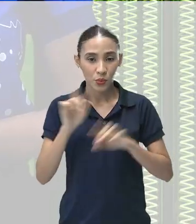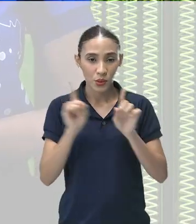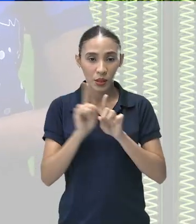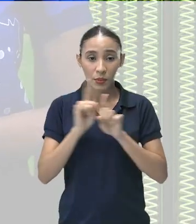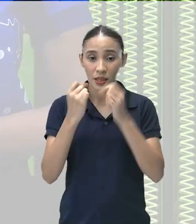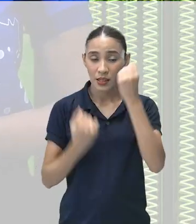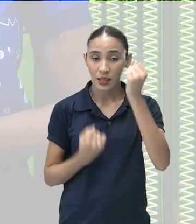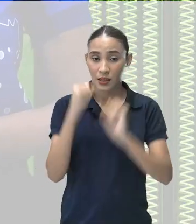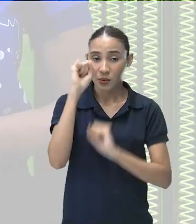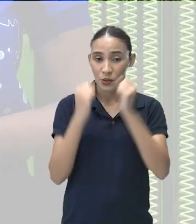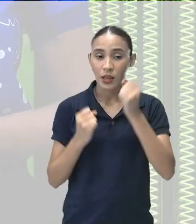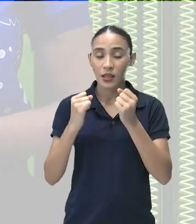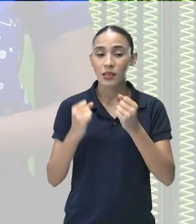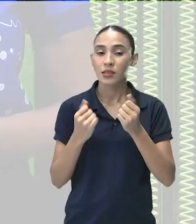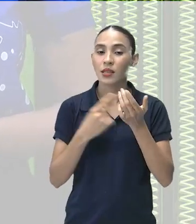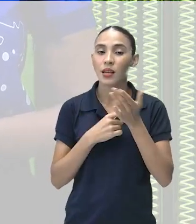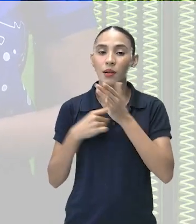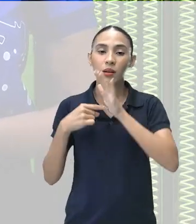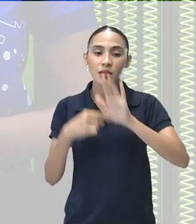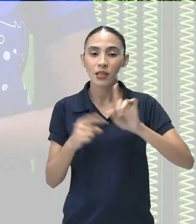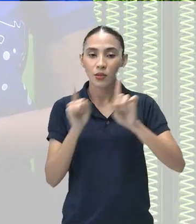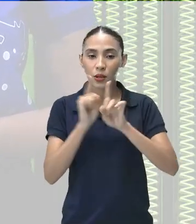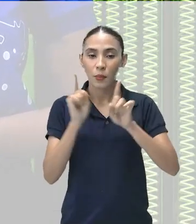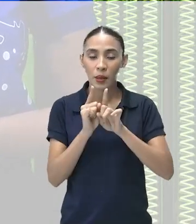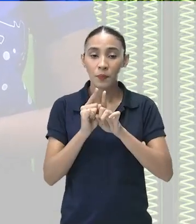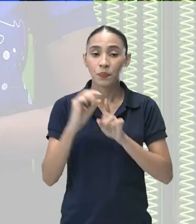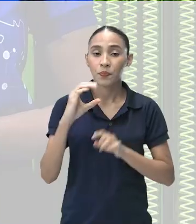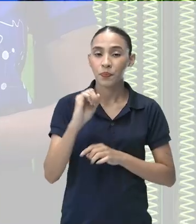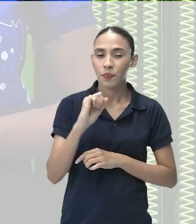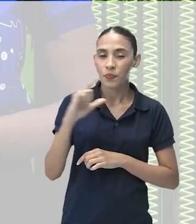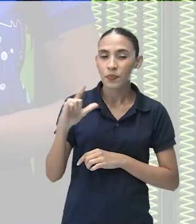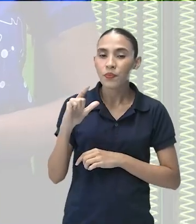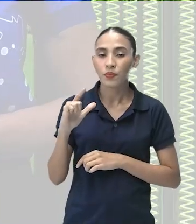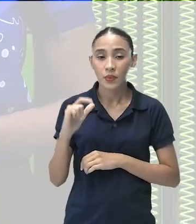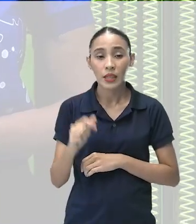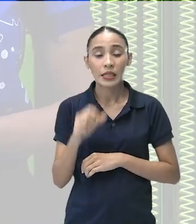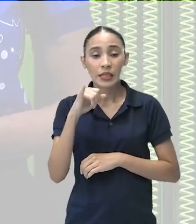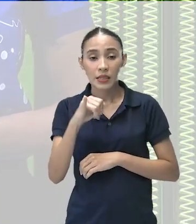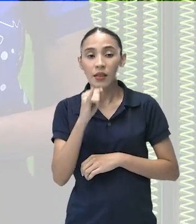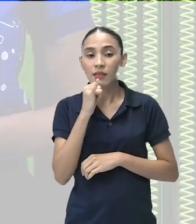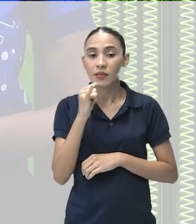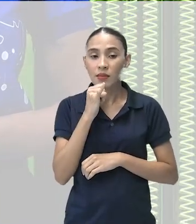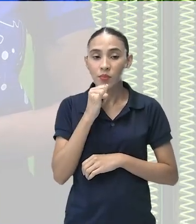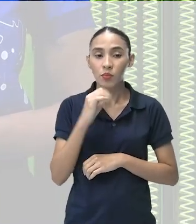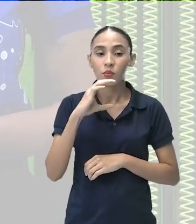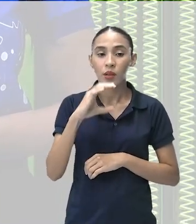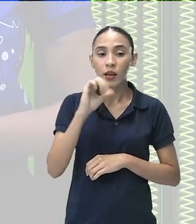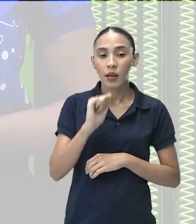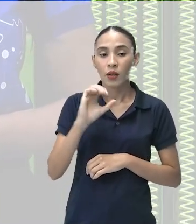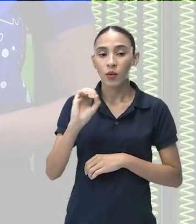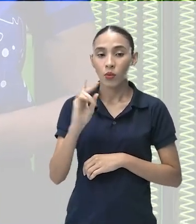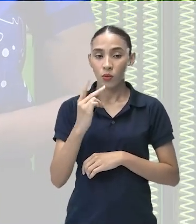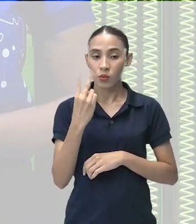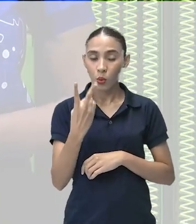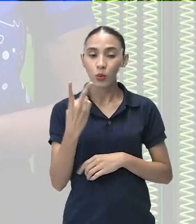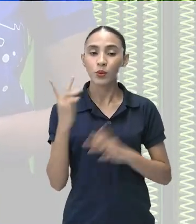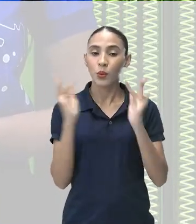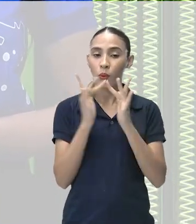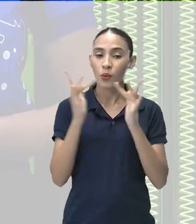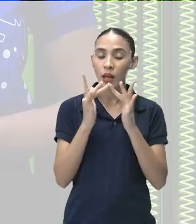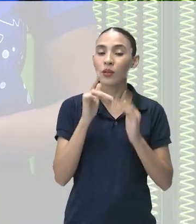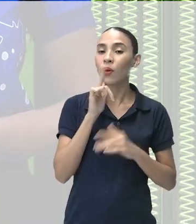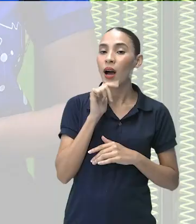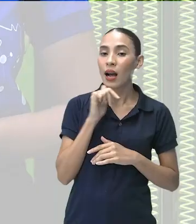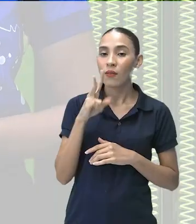e diversas aplicações industriais que apresentam essa cal-viva. Quando esse óxido de cálcio, conhecido como